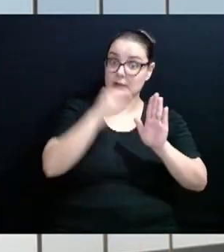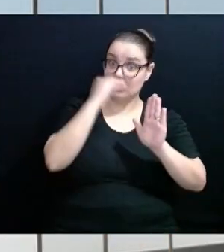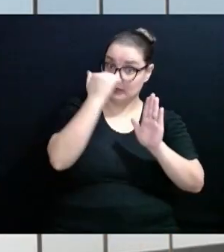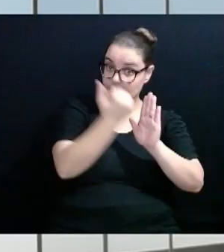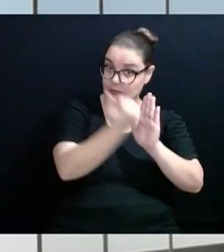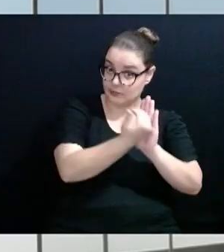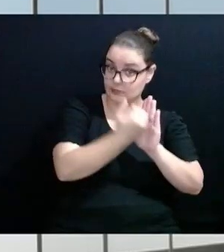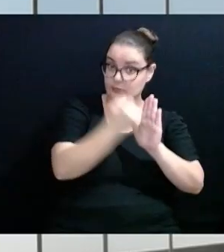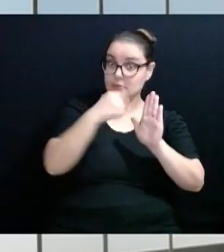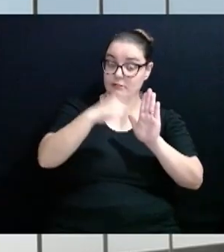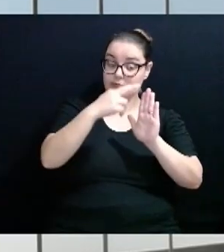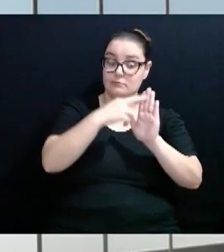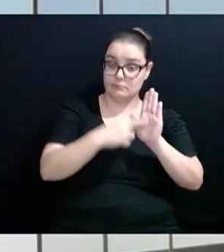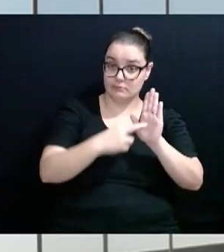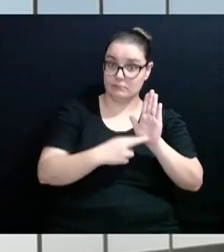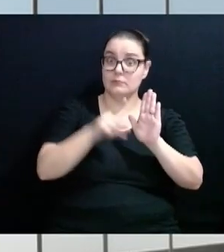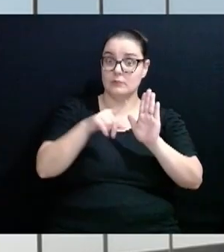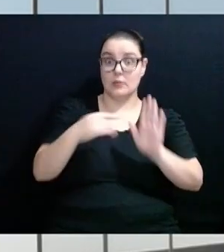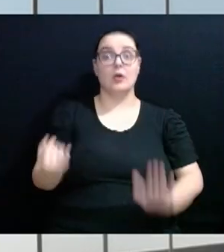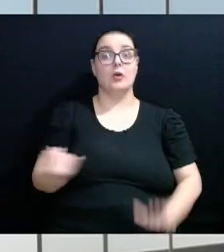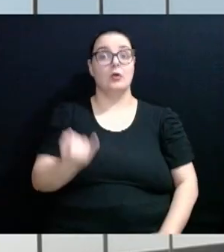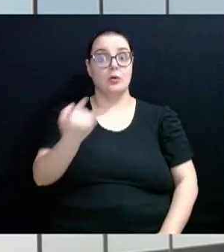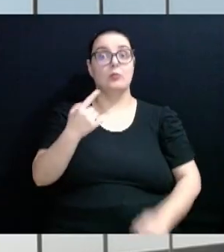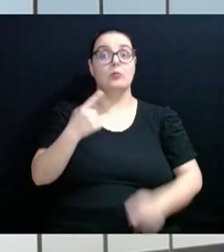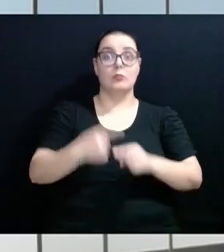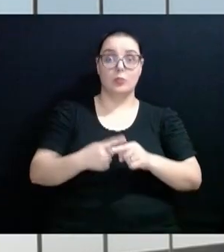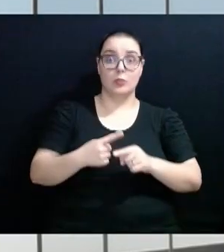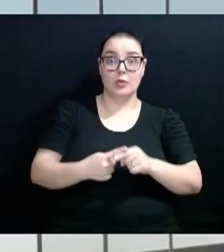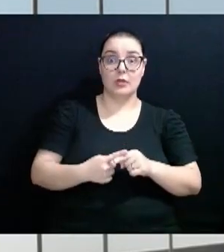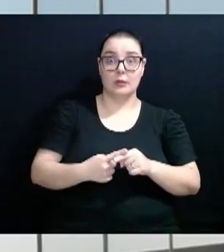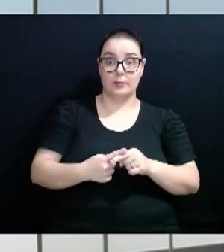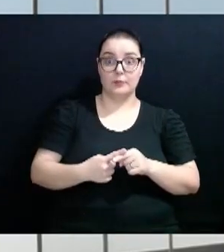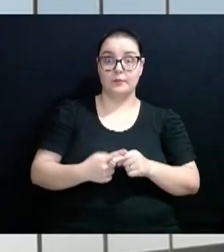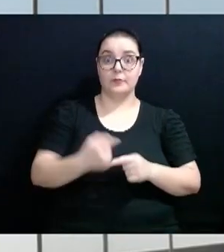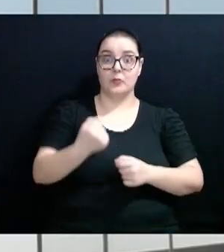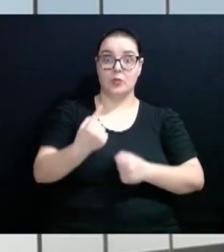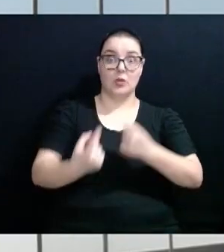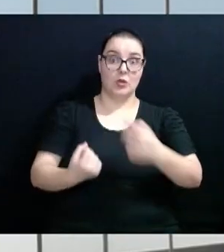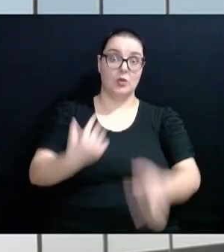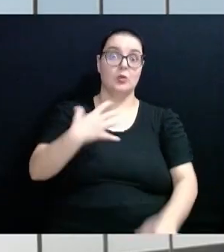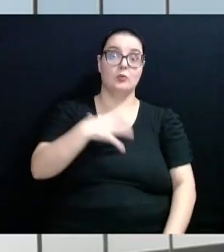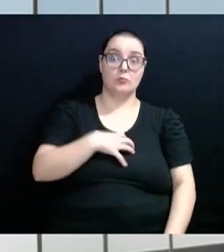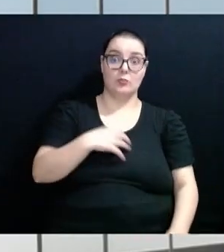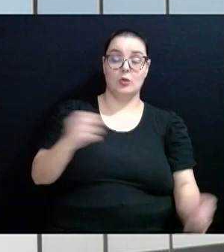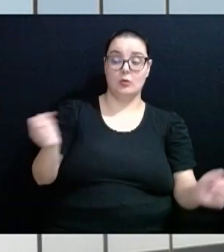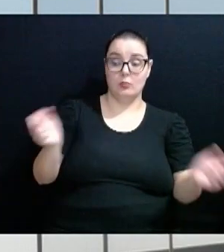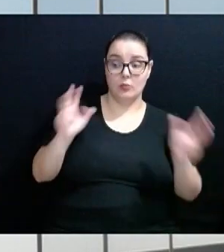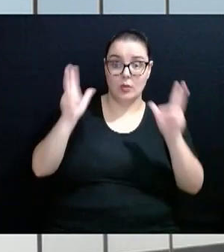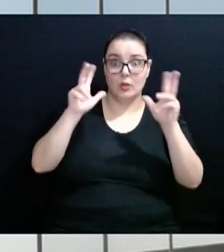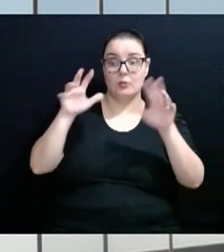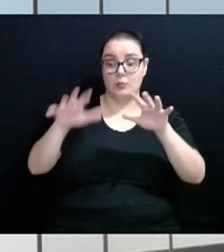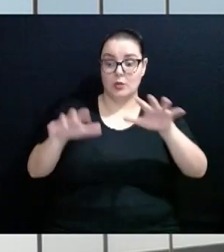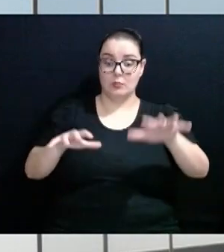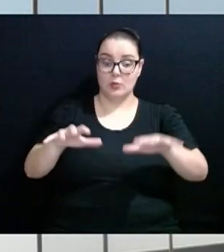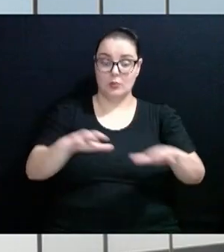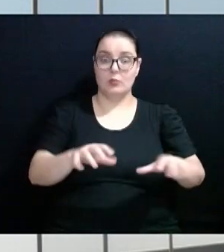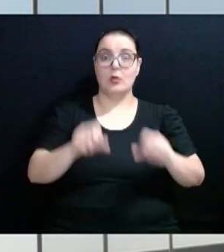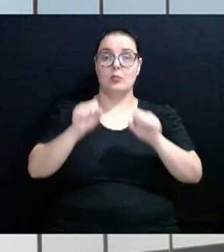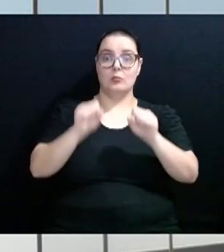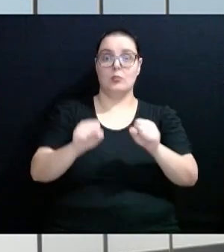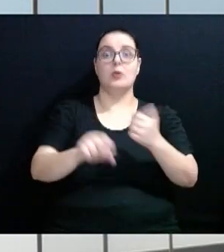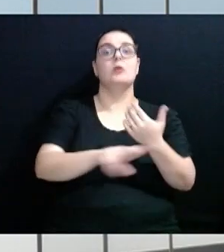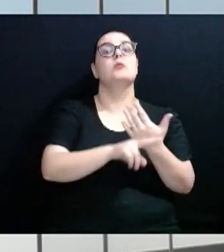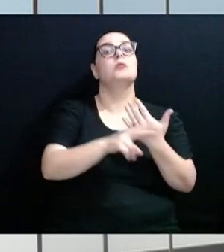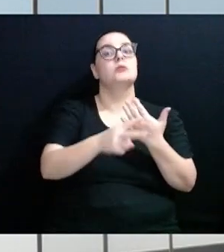regras são muito importantes porque elas, de alguma maneira, alertam os setores que poderão ser atingidos. E